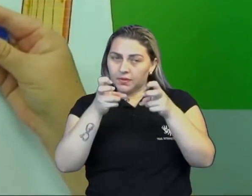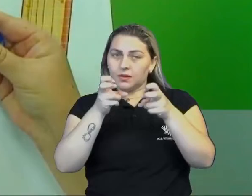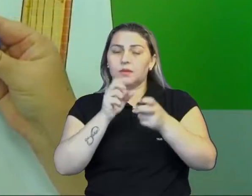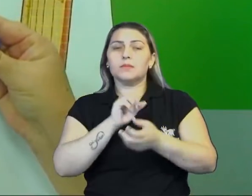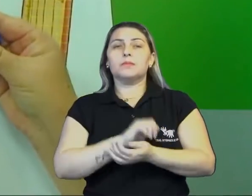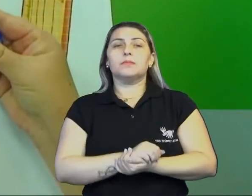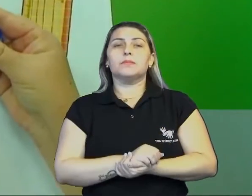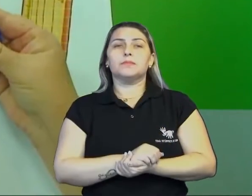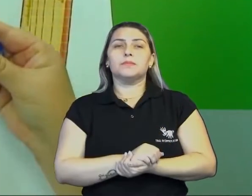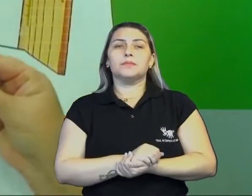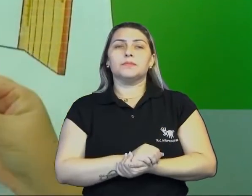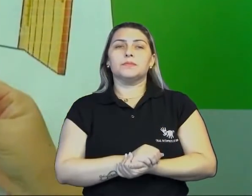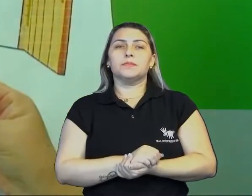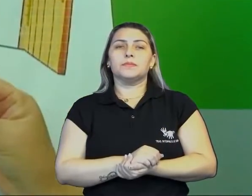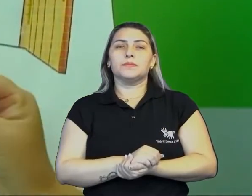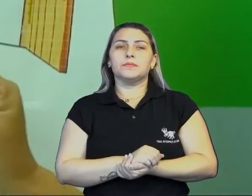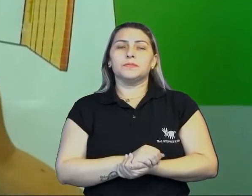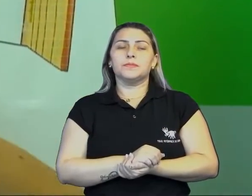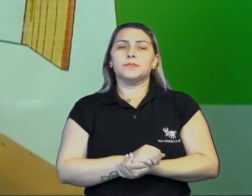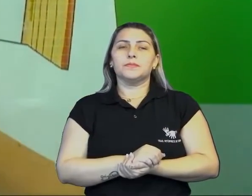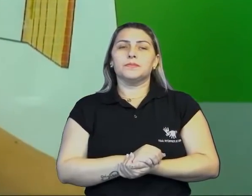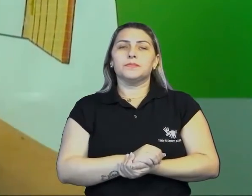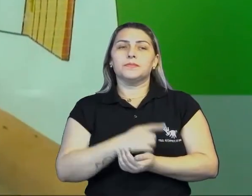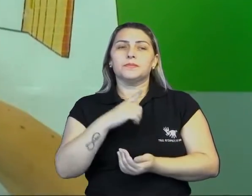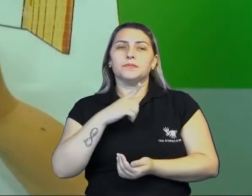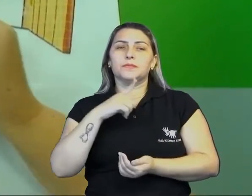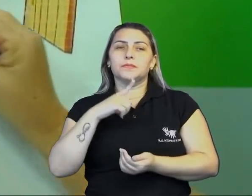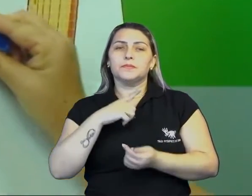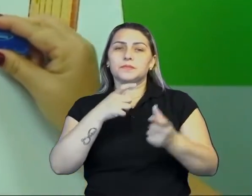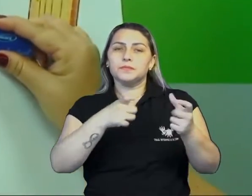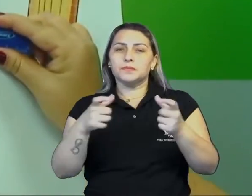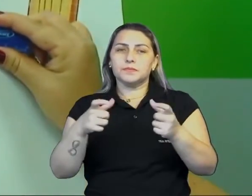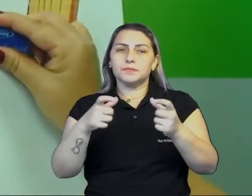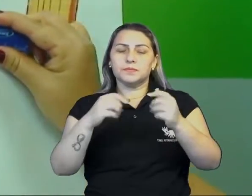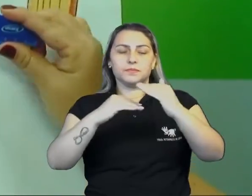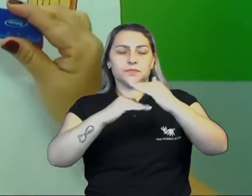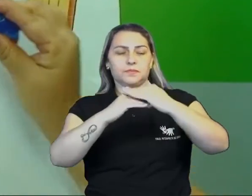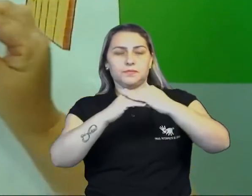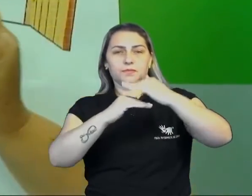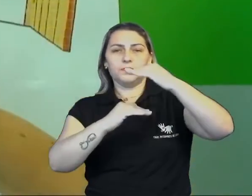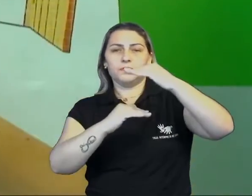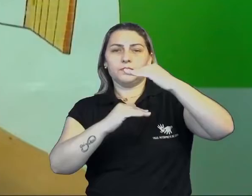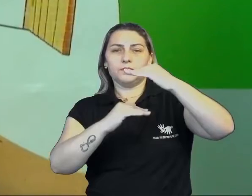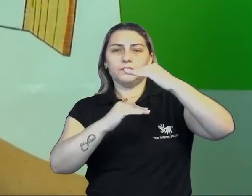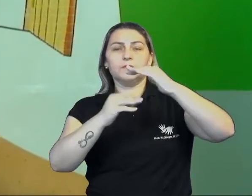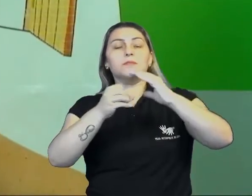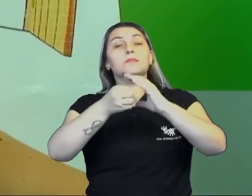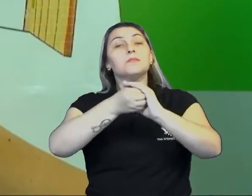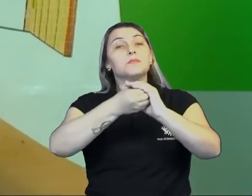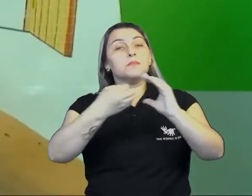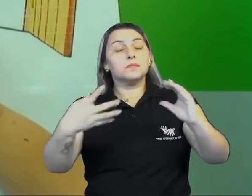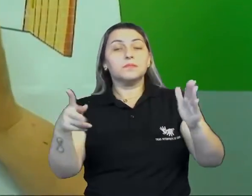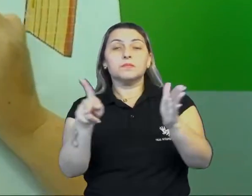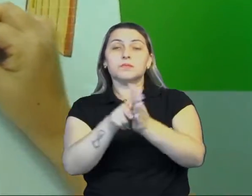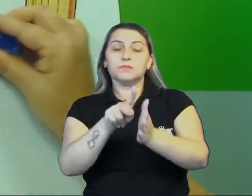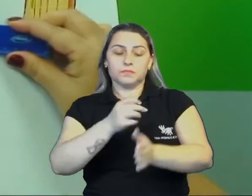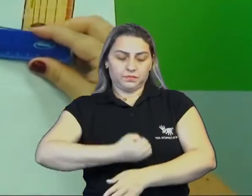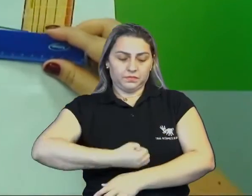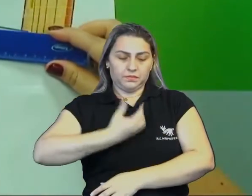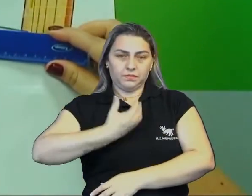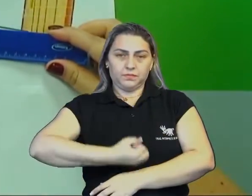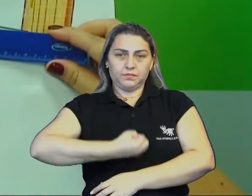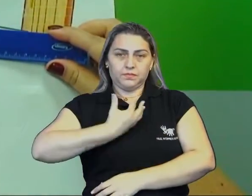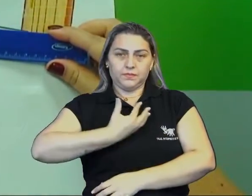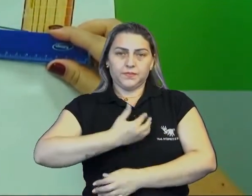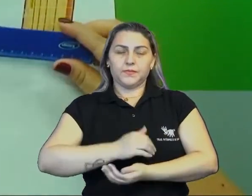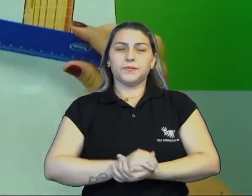um verso, de uma estrofe para outra, tem um espaço vazio? É uma característica do poema, olha